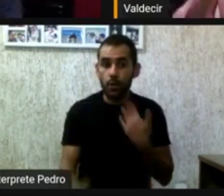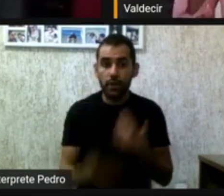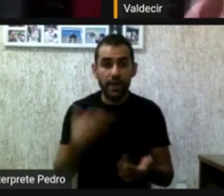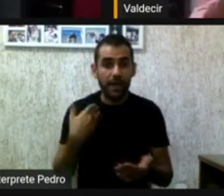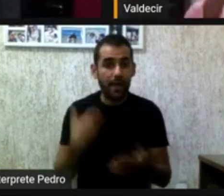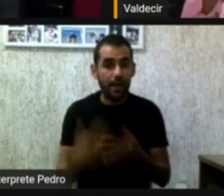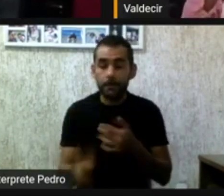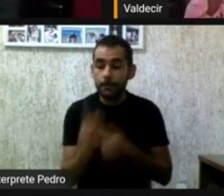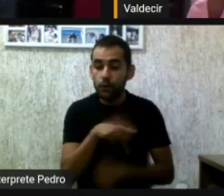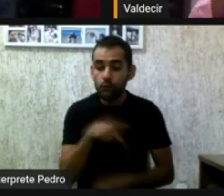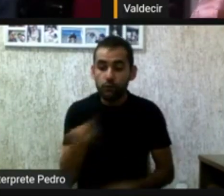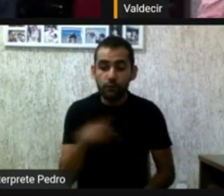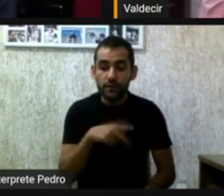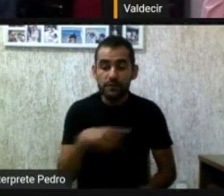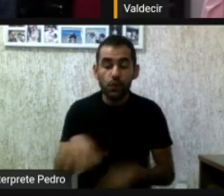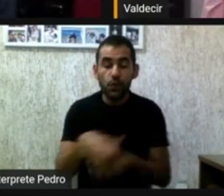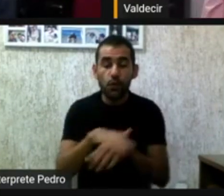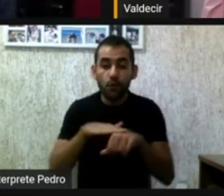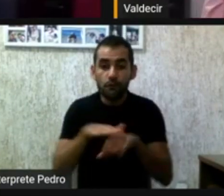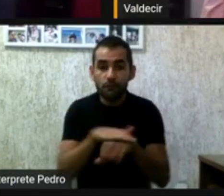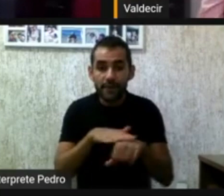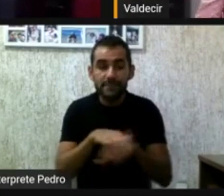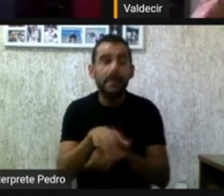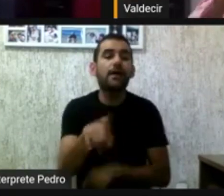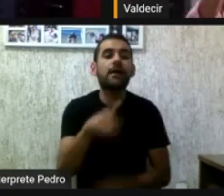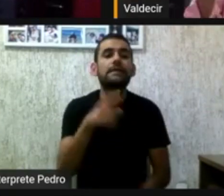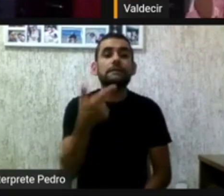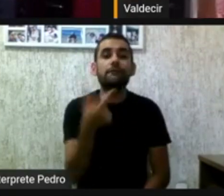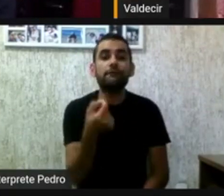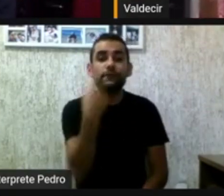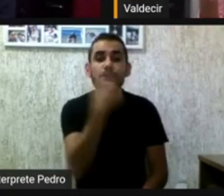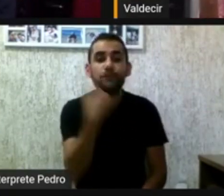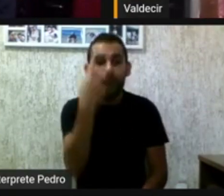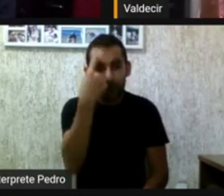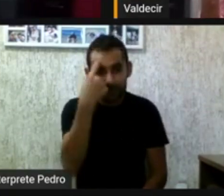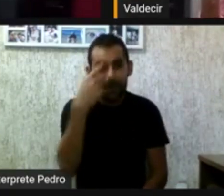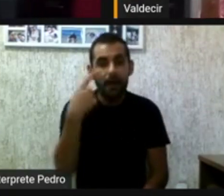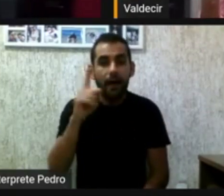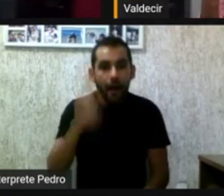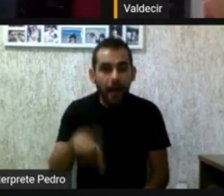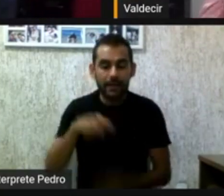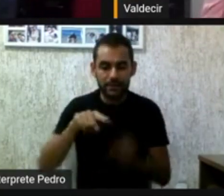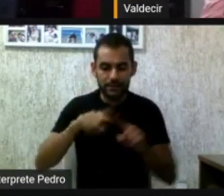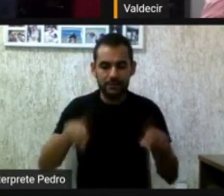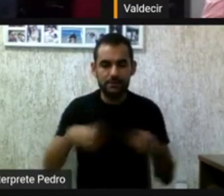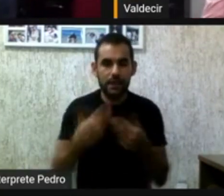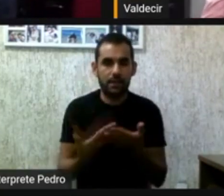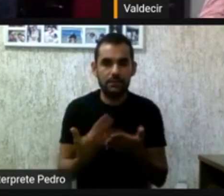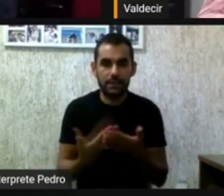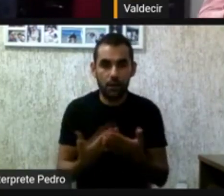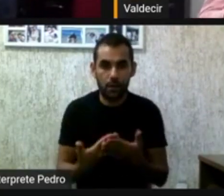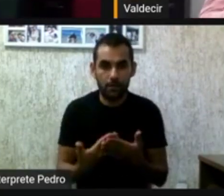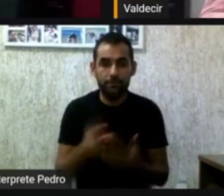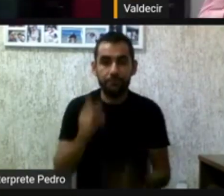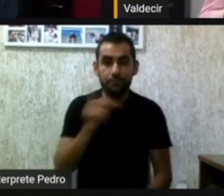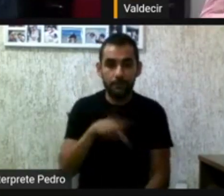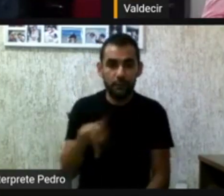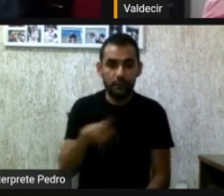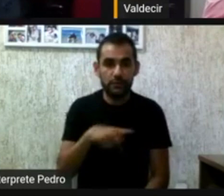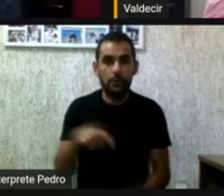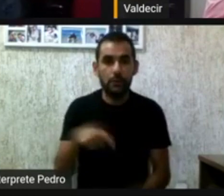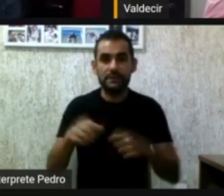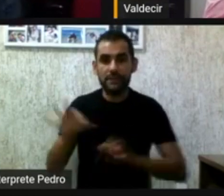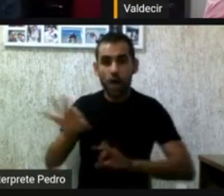conversar, se ele tem 24 horas semanais, é o que ele trabalha em sala de aula. Professores têm